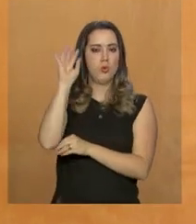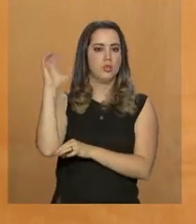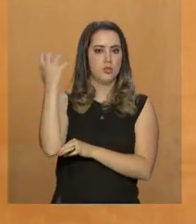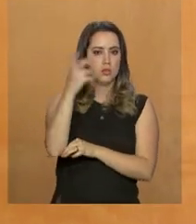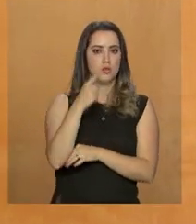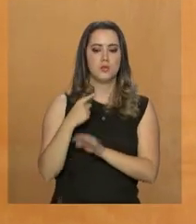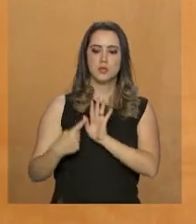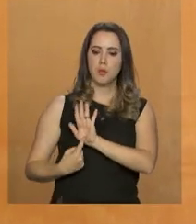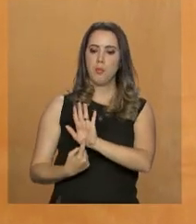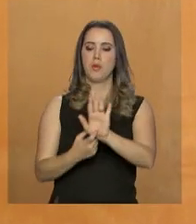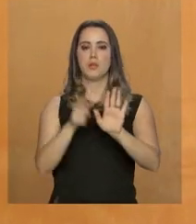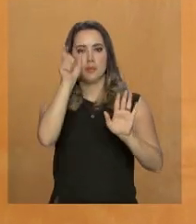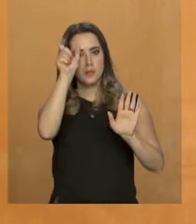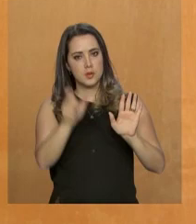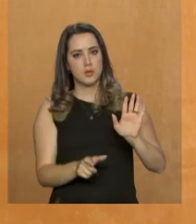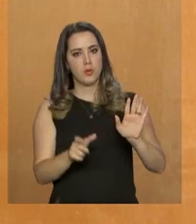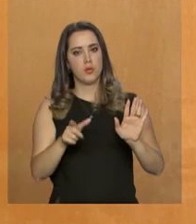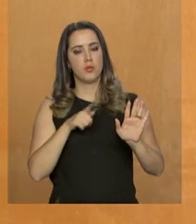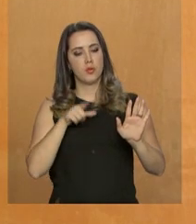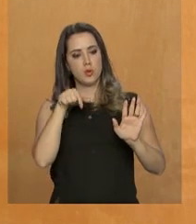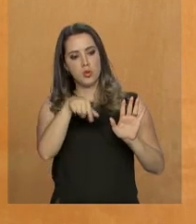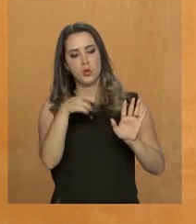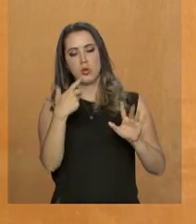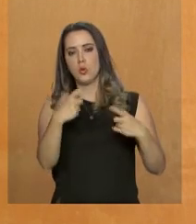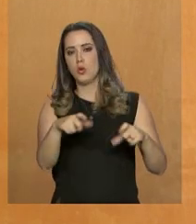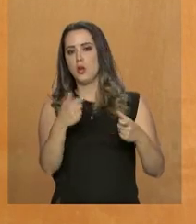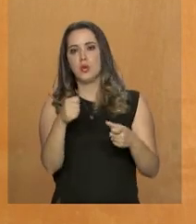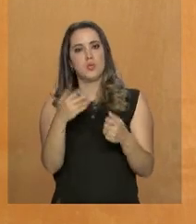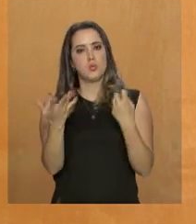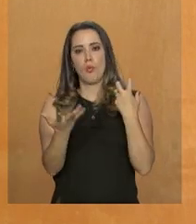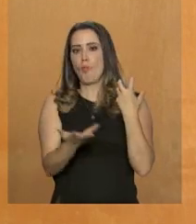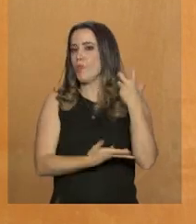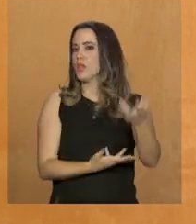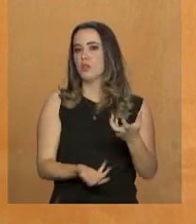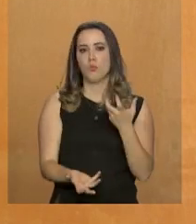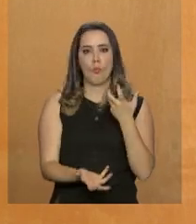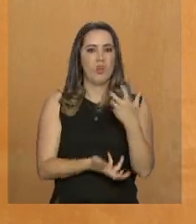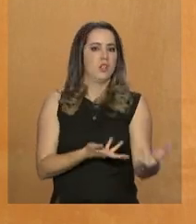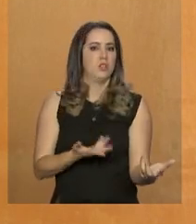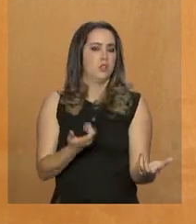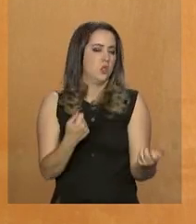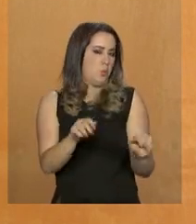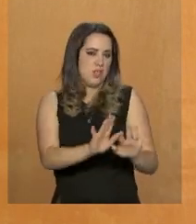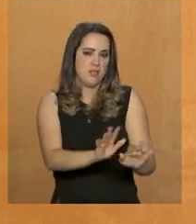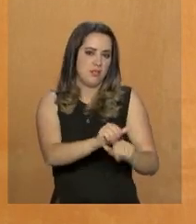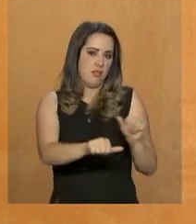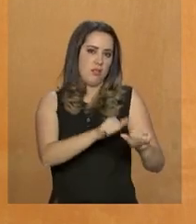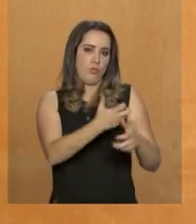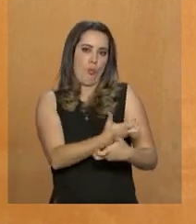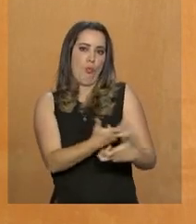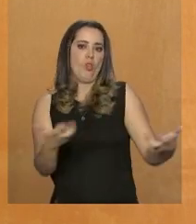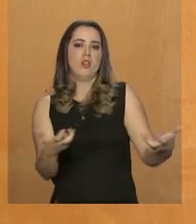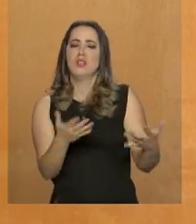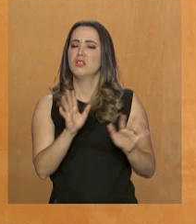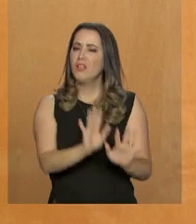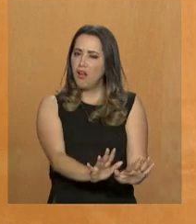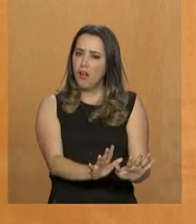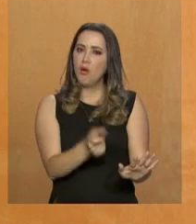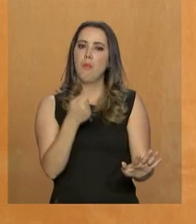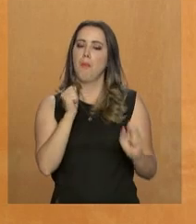claramente sinaliza para o produtor que aquela área não precisa ser desmatada, não precisa ser alterada, não precisa ser convertida. Ele